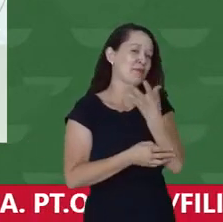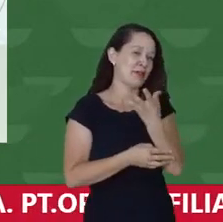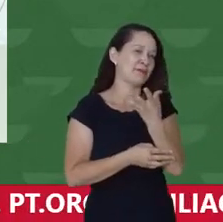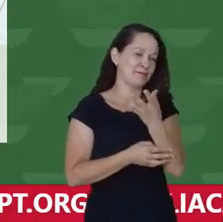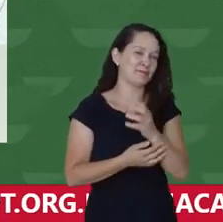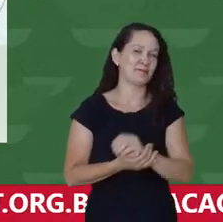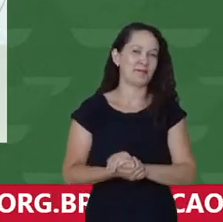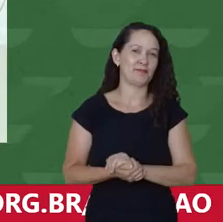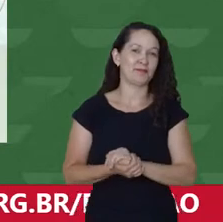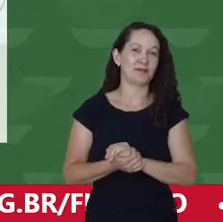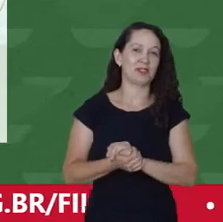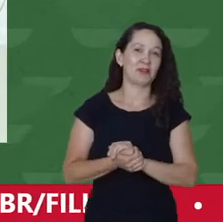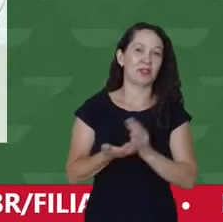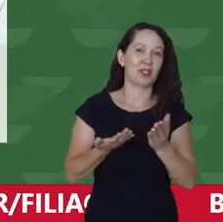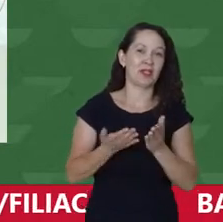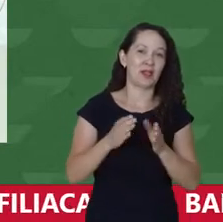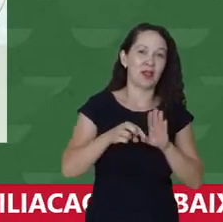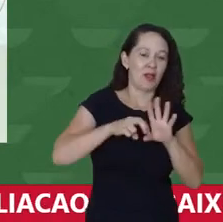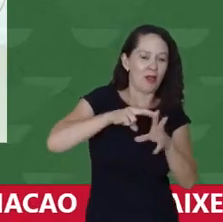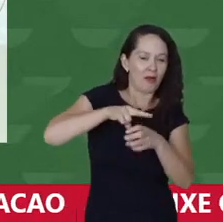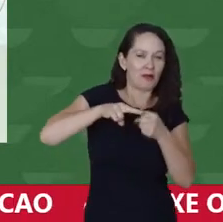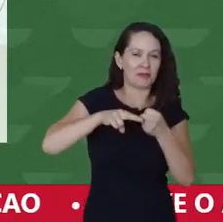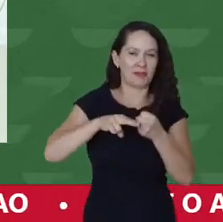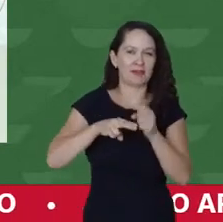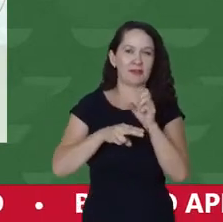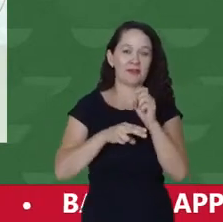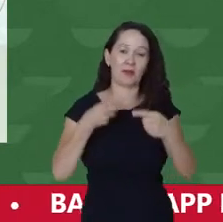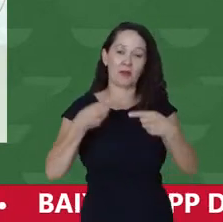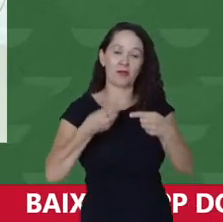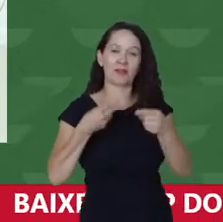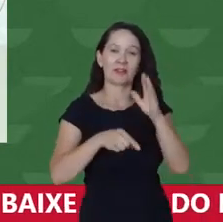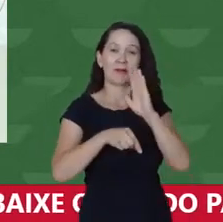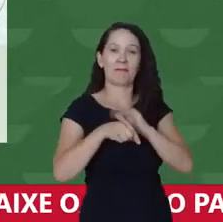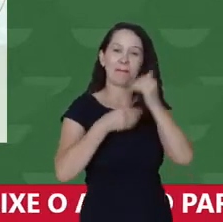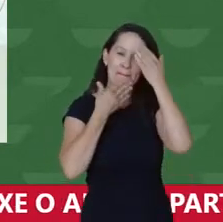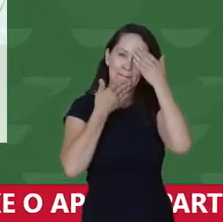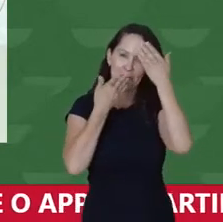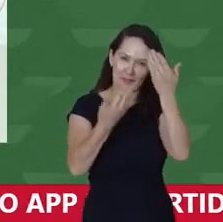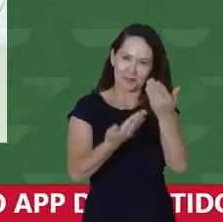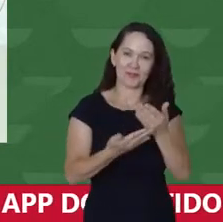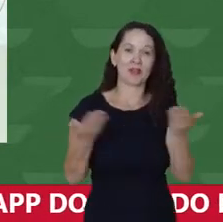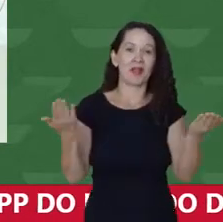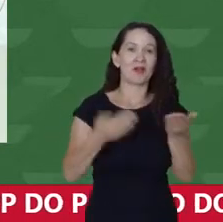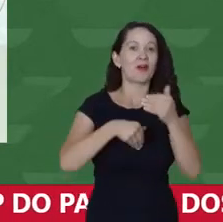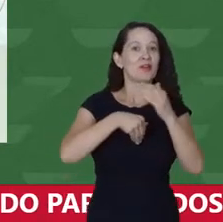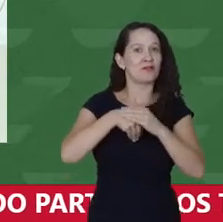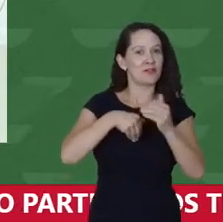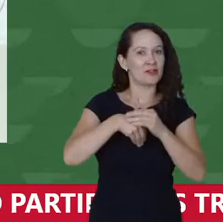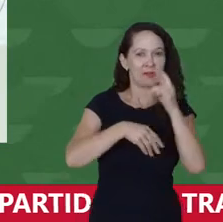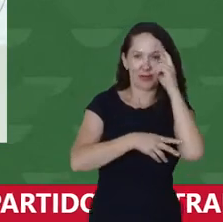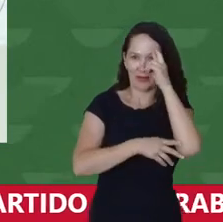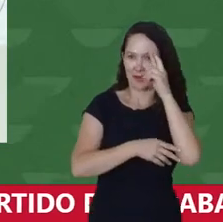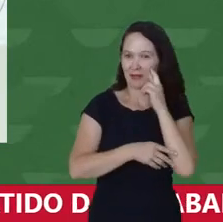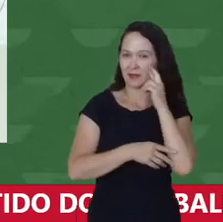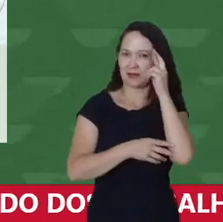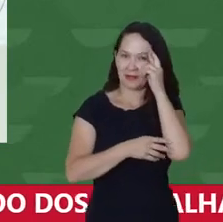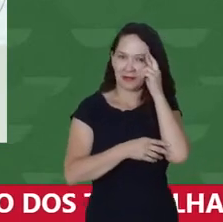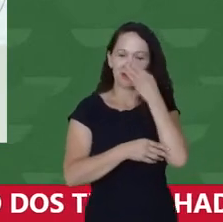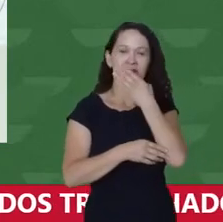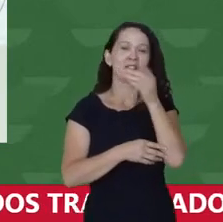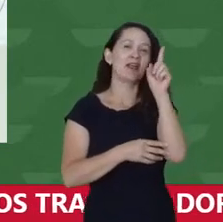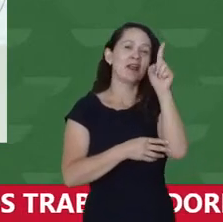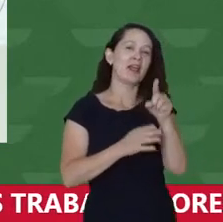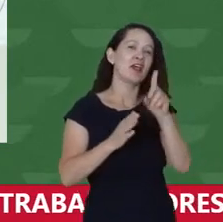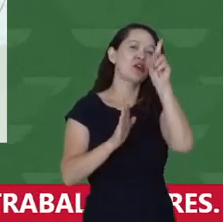muito bem, que é corrupção, né? Isso nós vamos debater mais ainda. Obrigado, Silvana. E eu vou passar de imediato a Rosilene Correia, você que